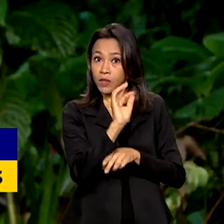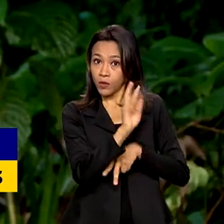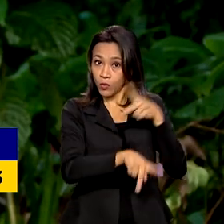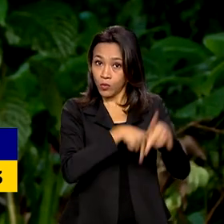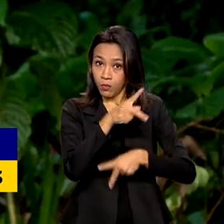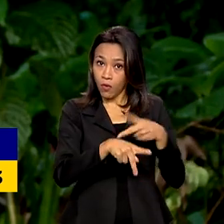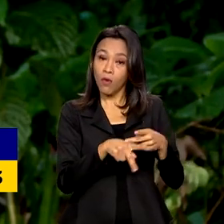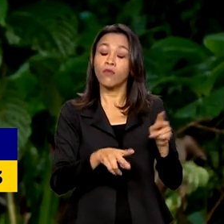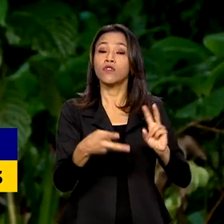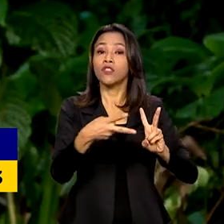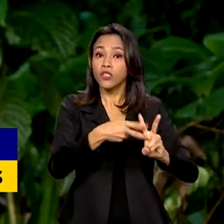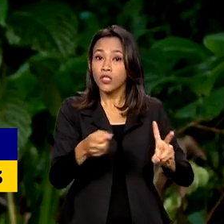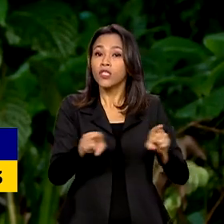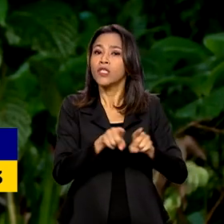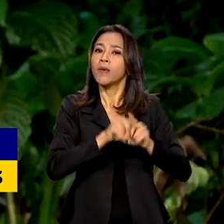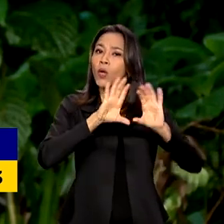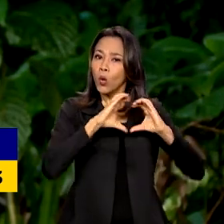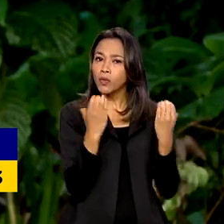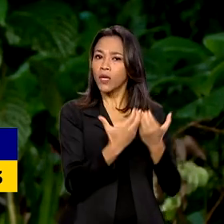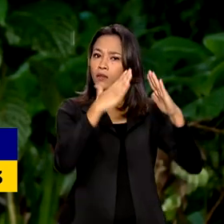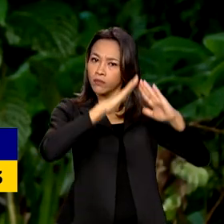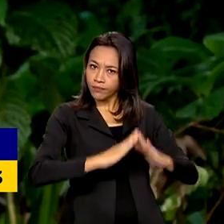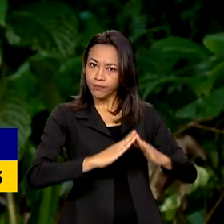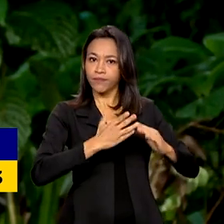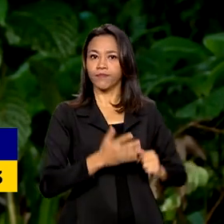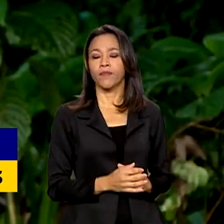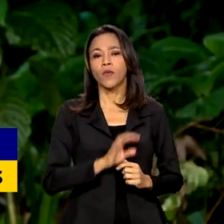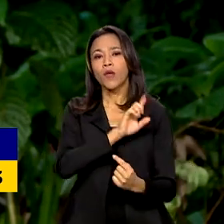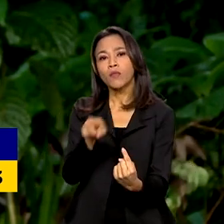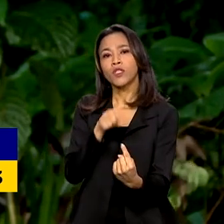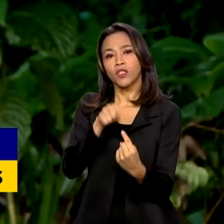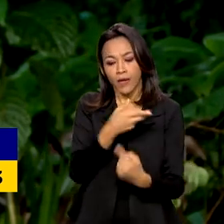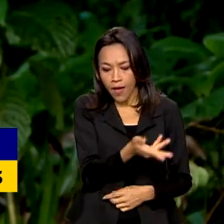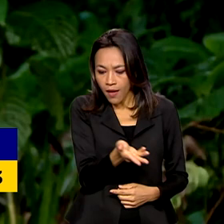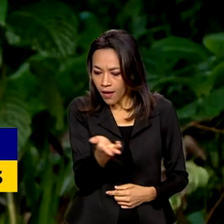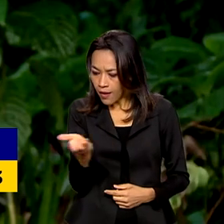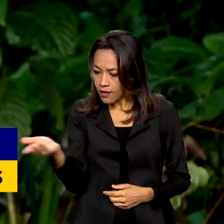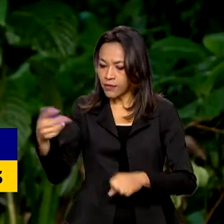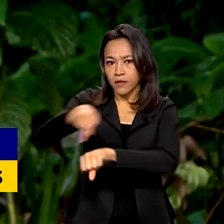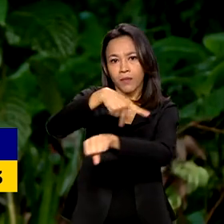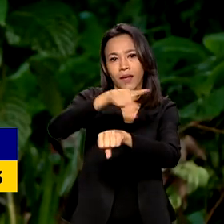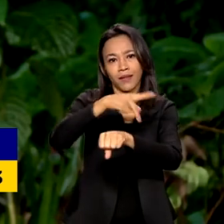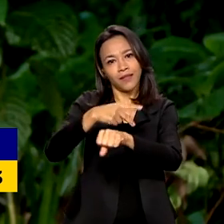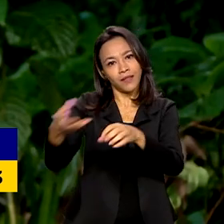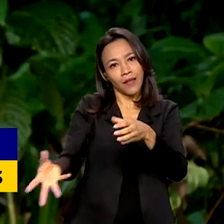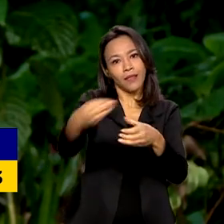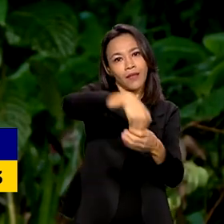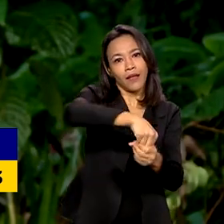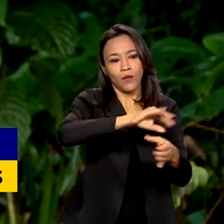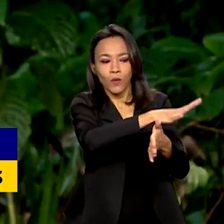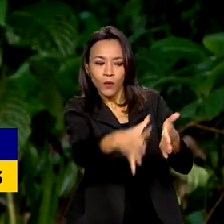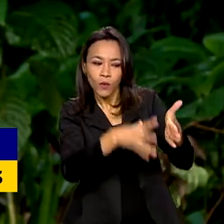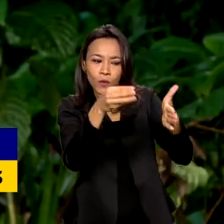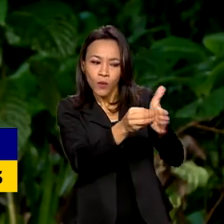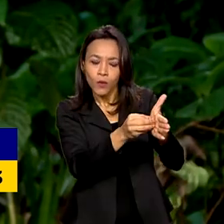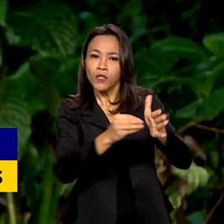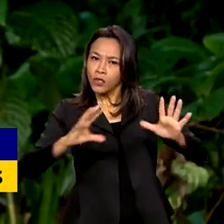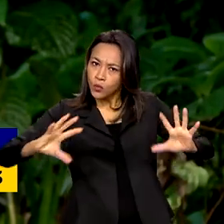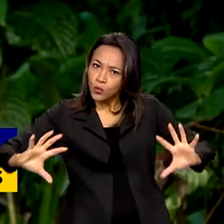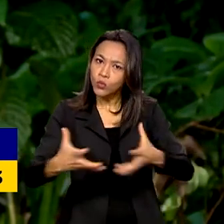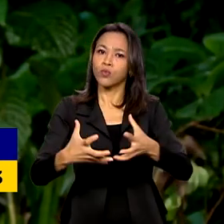indígenas e comunidades locais. A ideia é que os países que compartilham a floresta amazônica se unam também